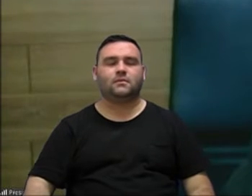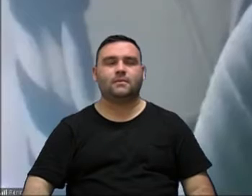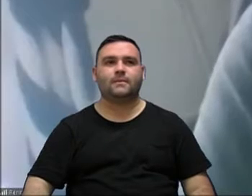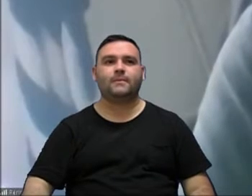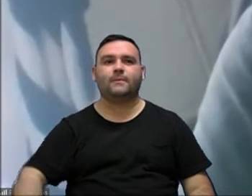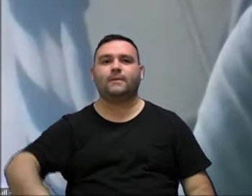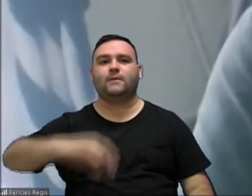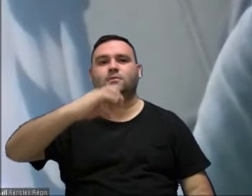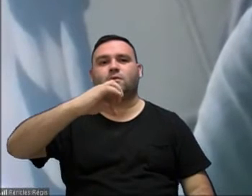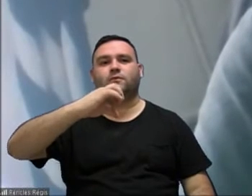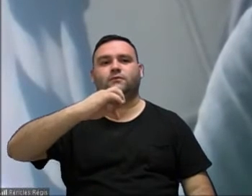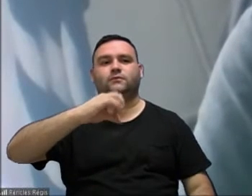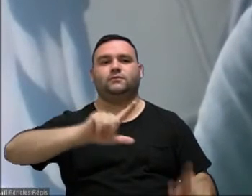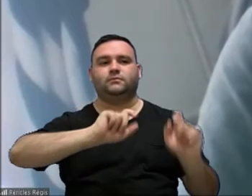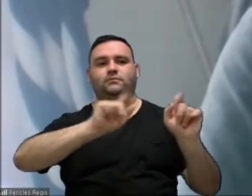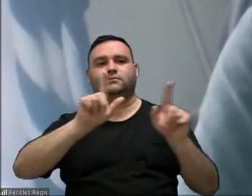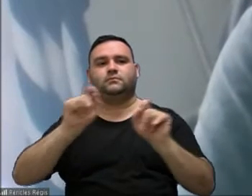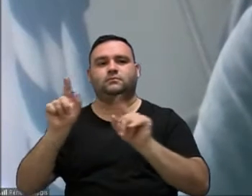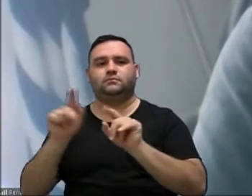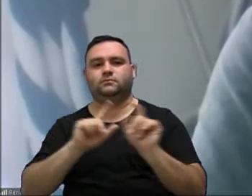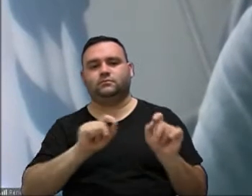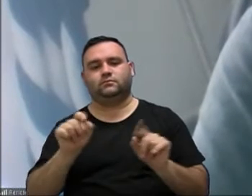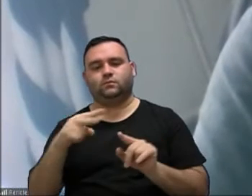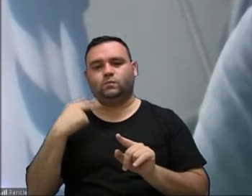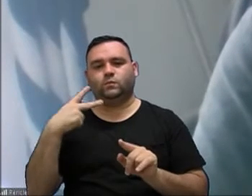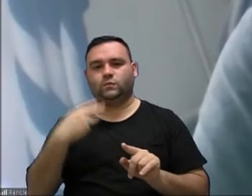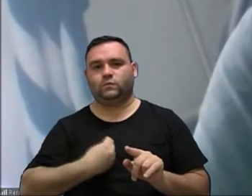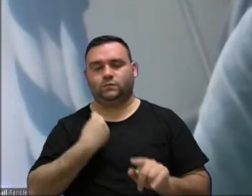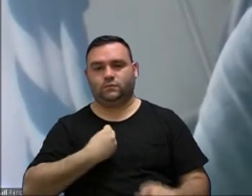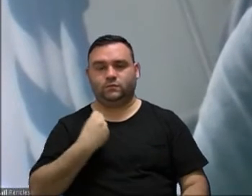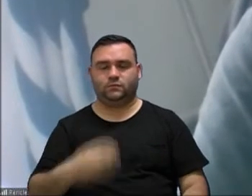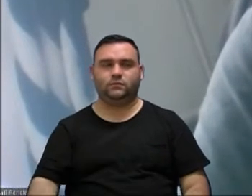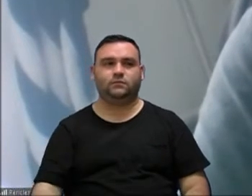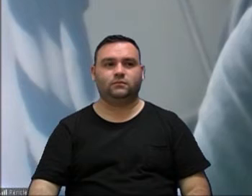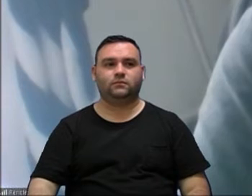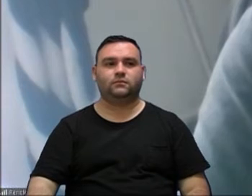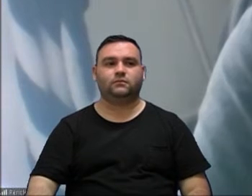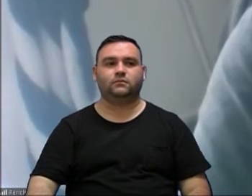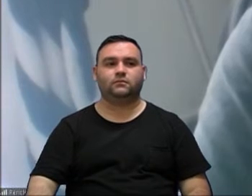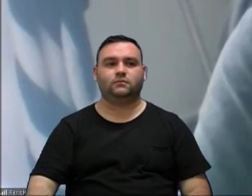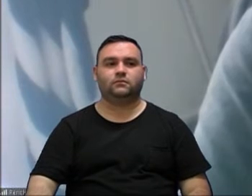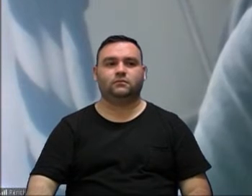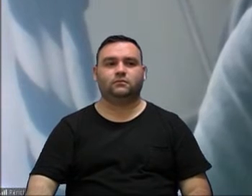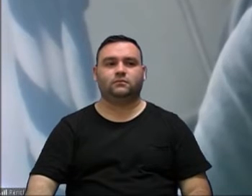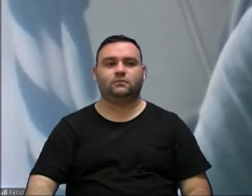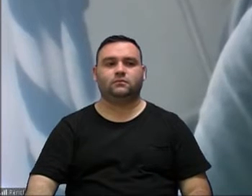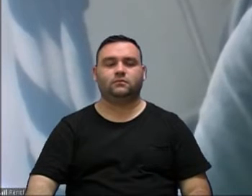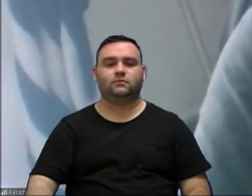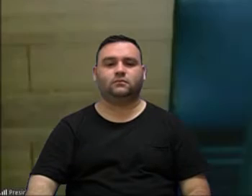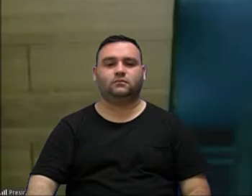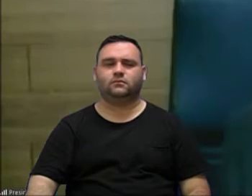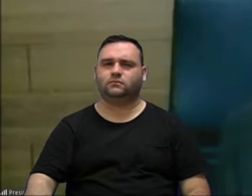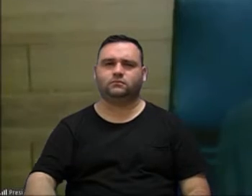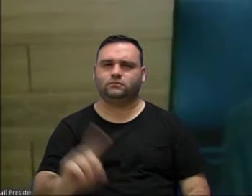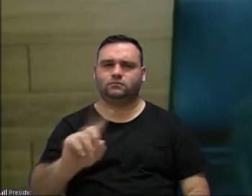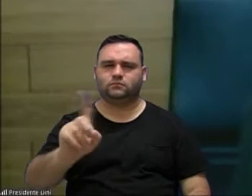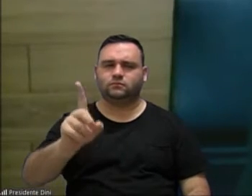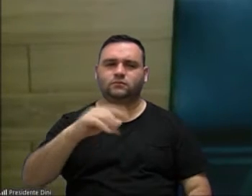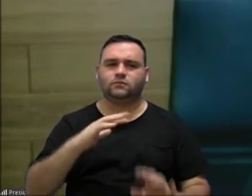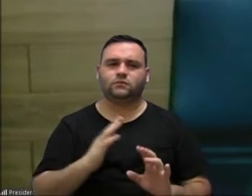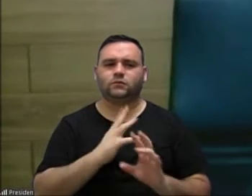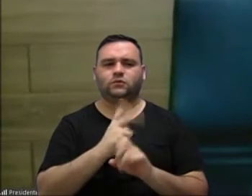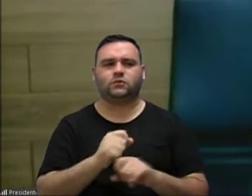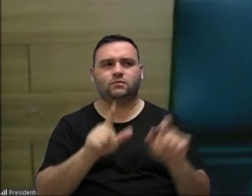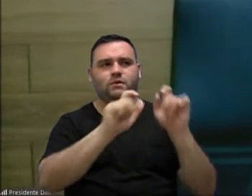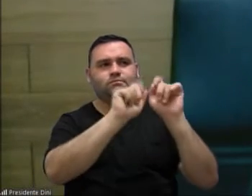tem nove abertos tem nove vereadores presentes dois, três, quatro, cinco, seis, sete, oito, nove, dez não, o senhor está contando